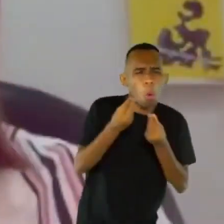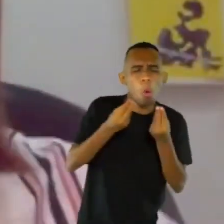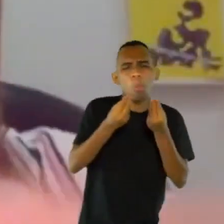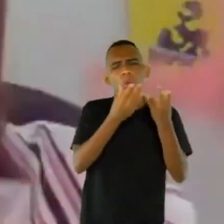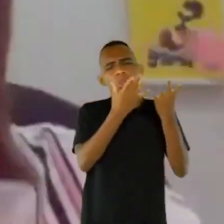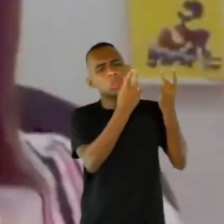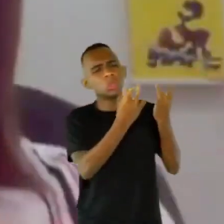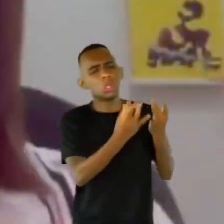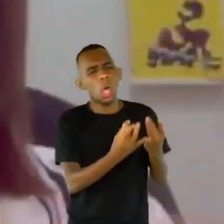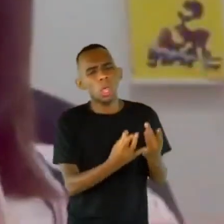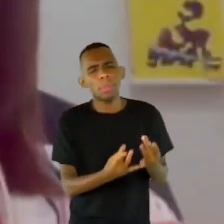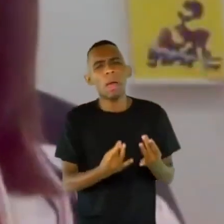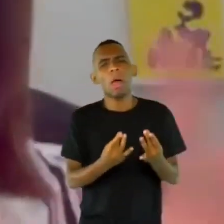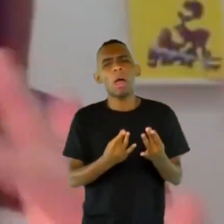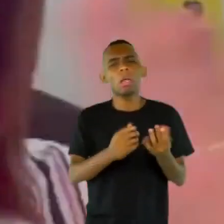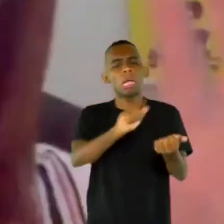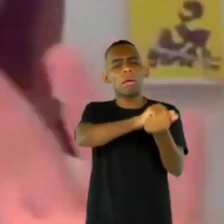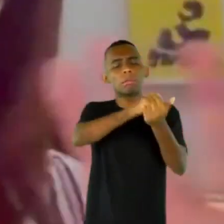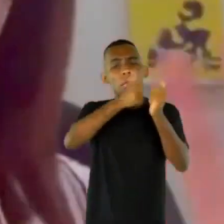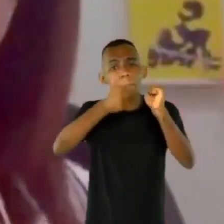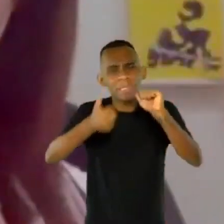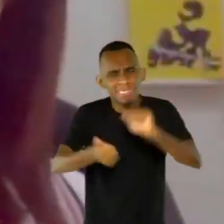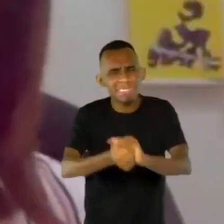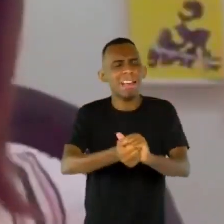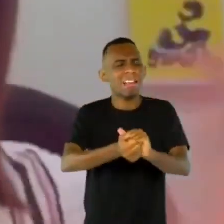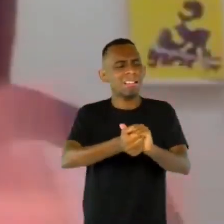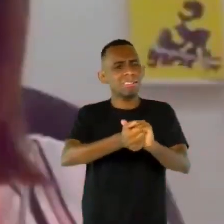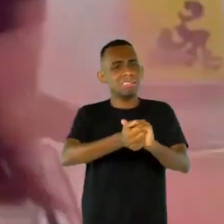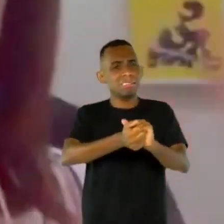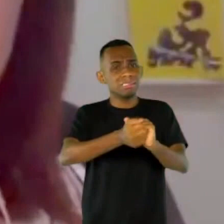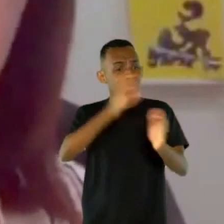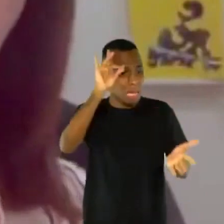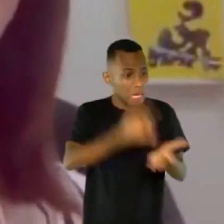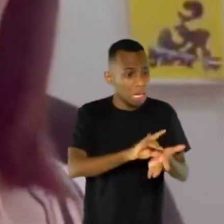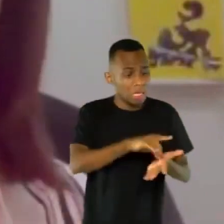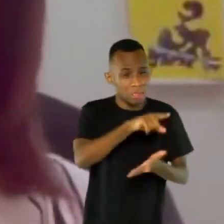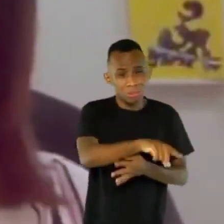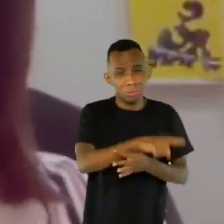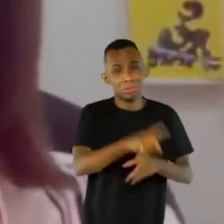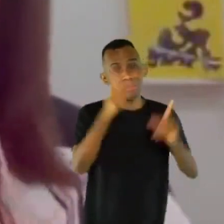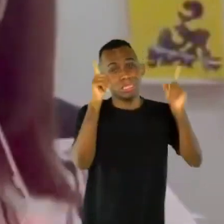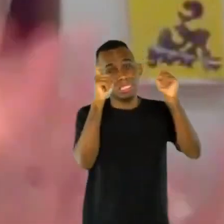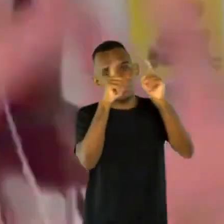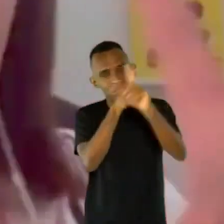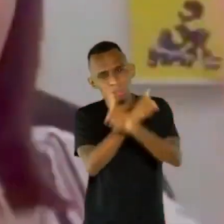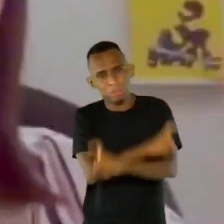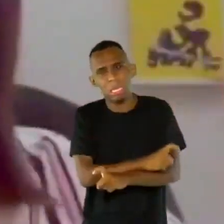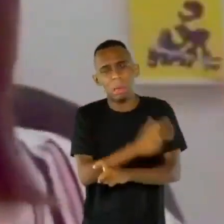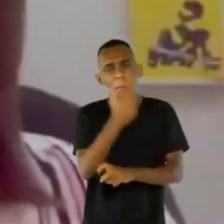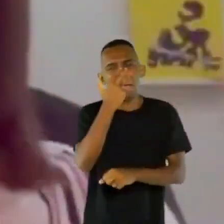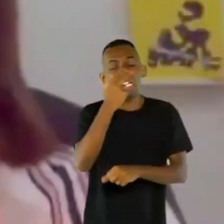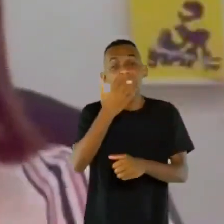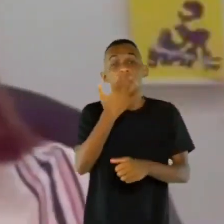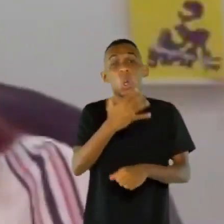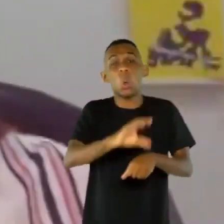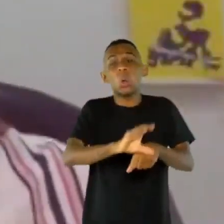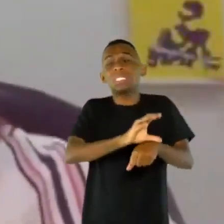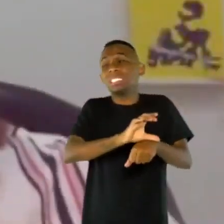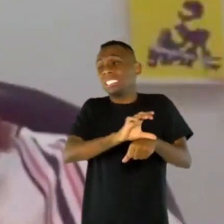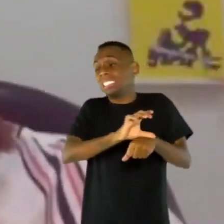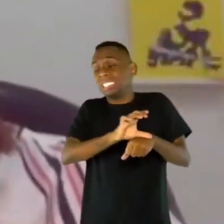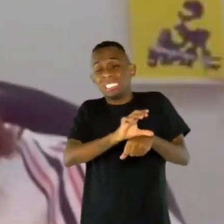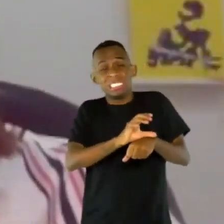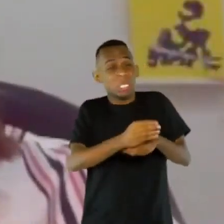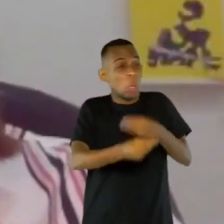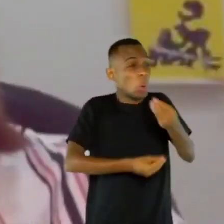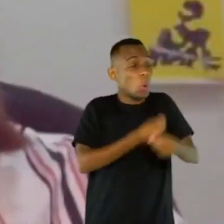essa realidade cinzenta, né? Porque é uma realidade muito cinzenta, ela tem essa cor, né? Como é que eu vou conseguir isso na